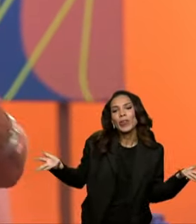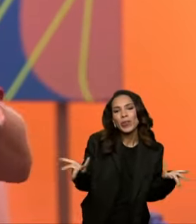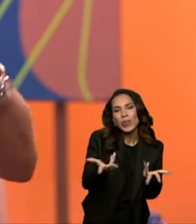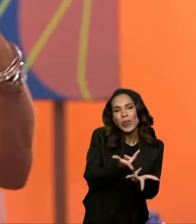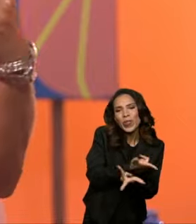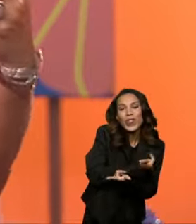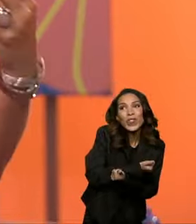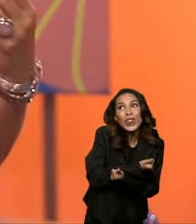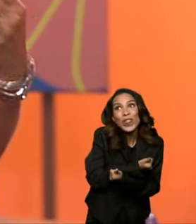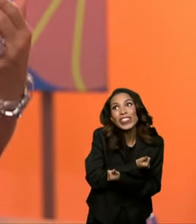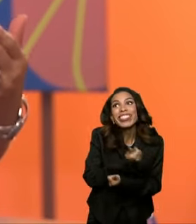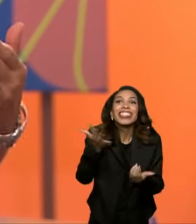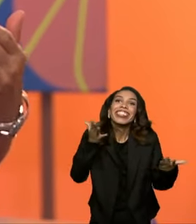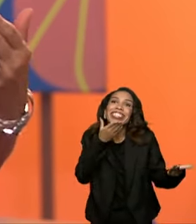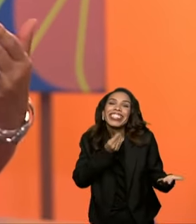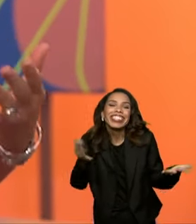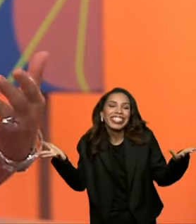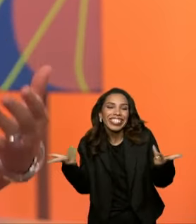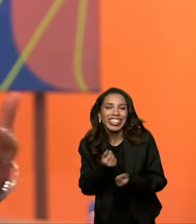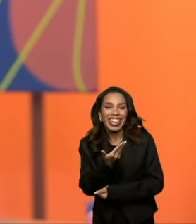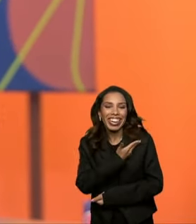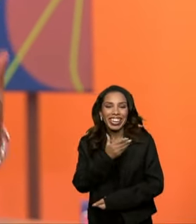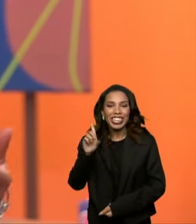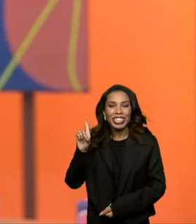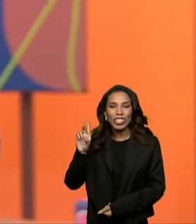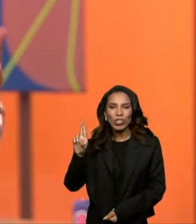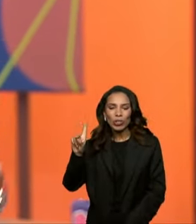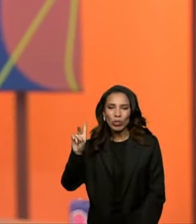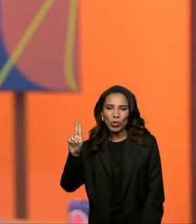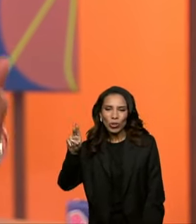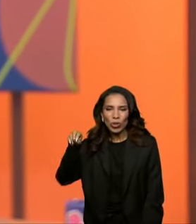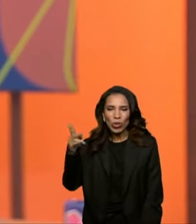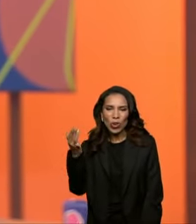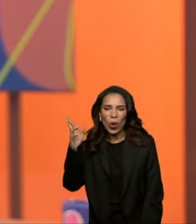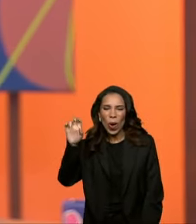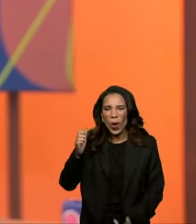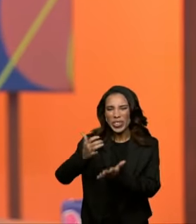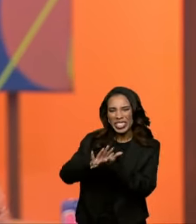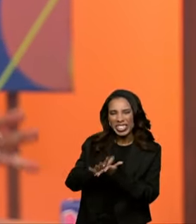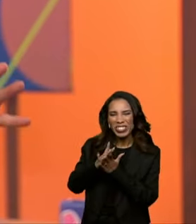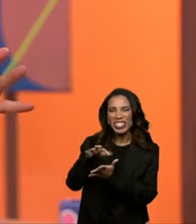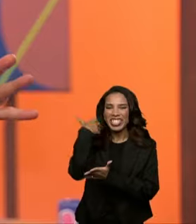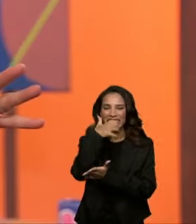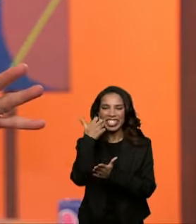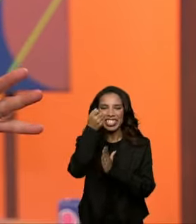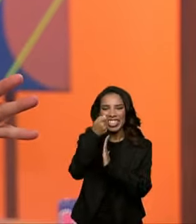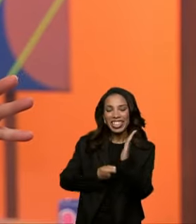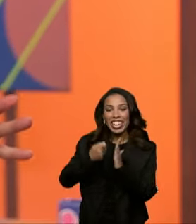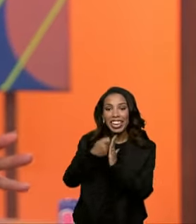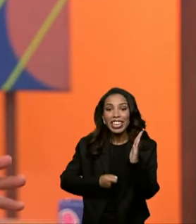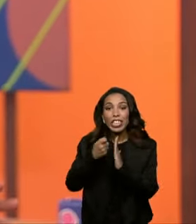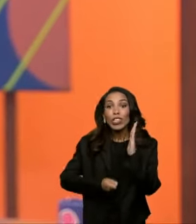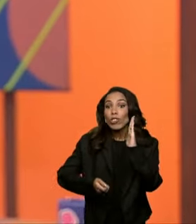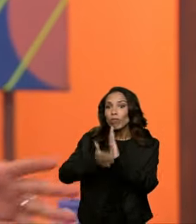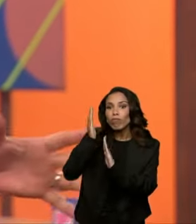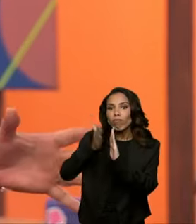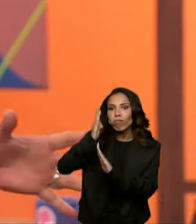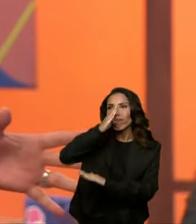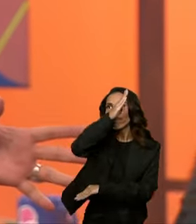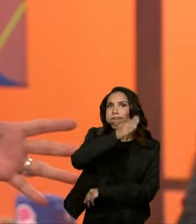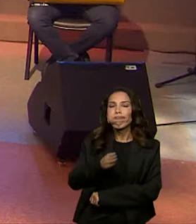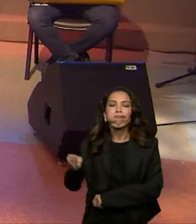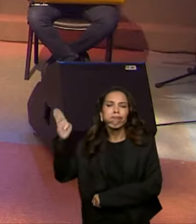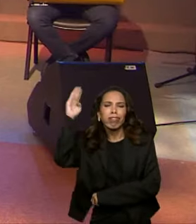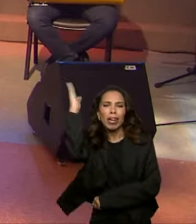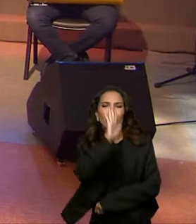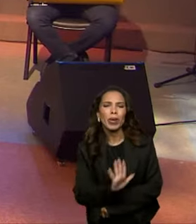desse maravilhoso amigo Dudu Nobre, maior sambista, cantor, compositor incrível, que está em turnê pelo Brasil. Obrigada, meu